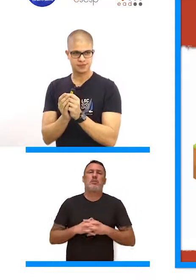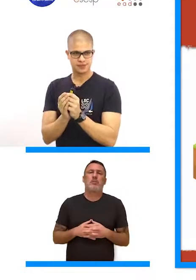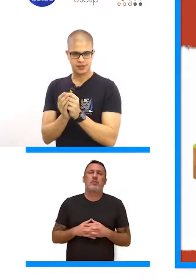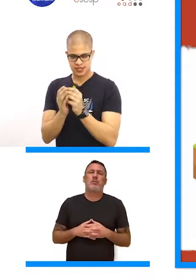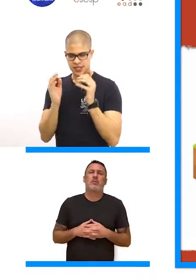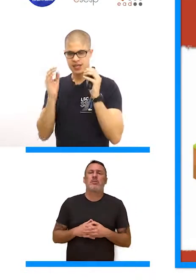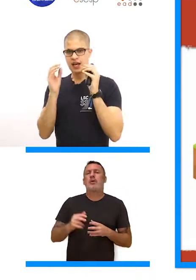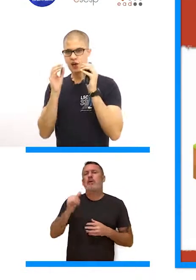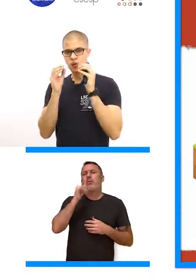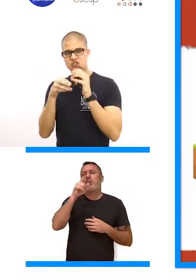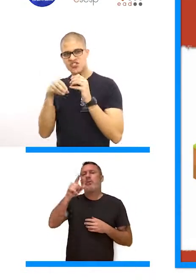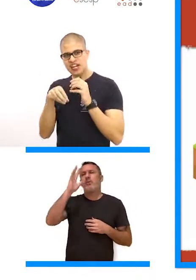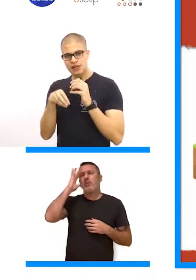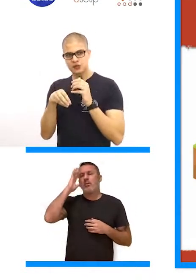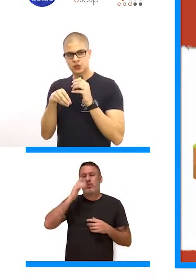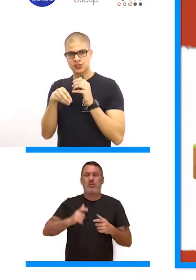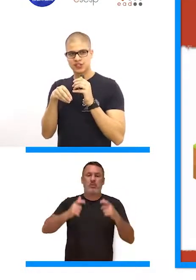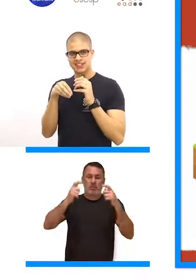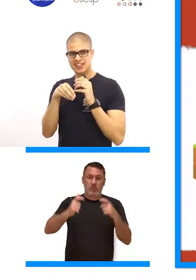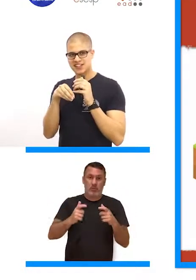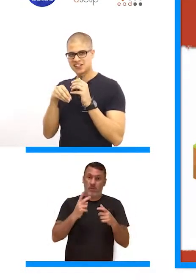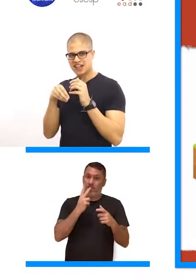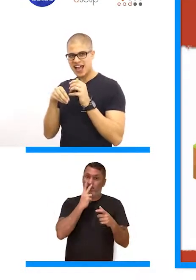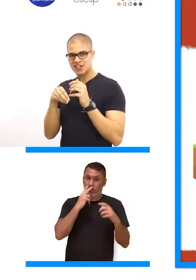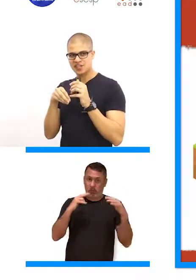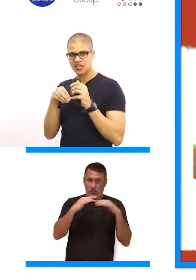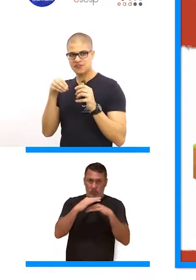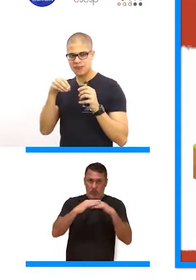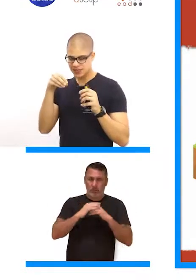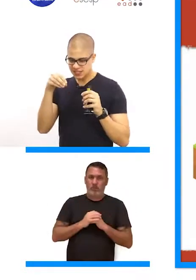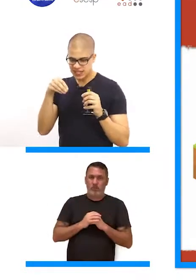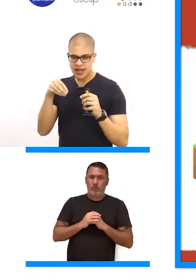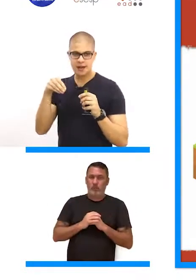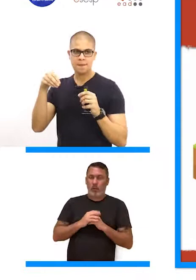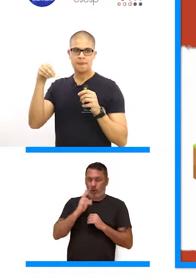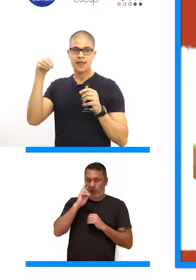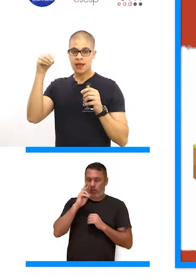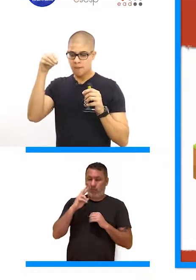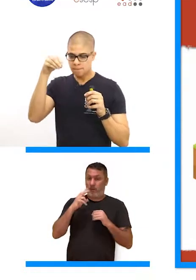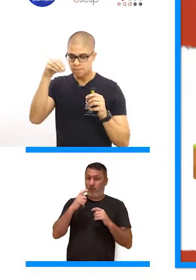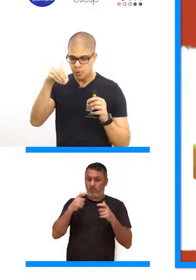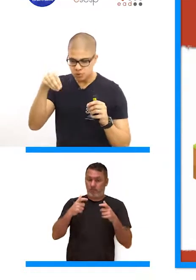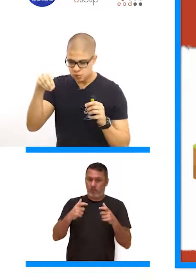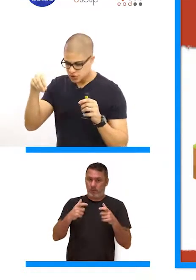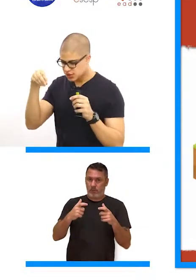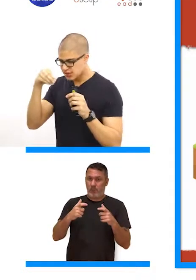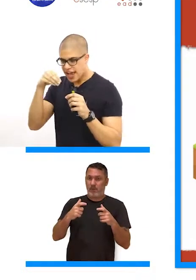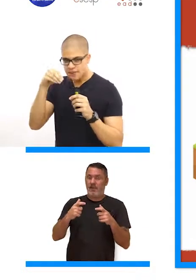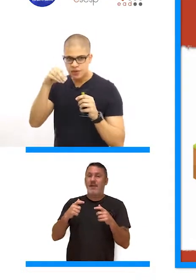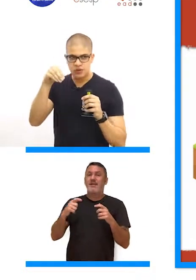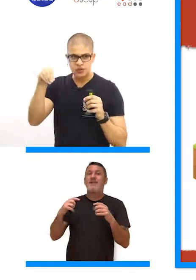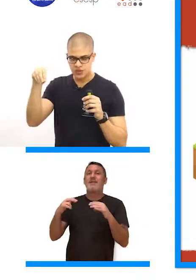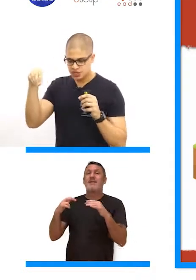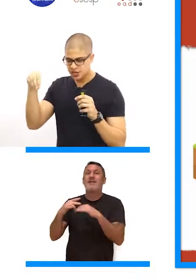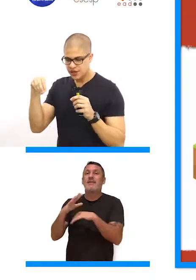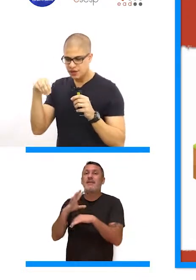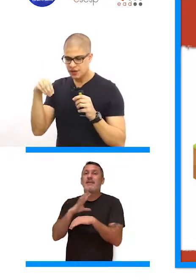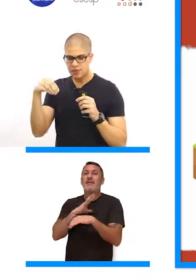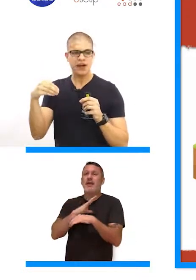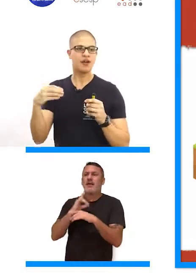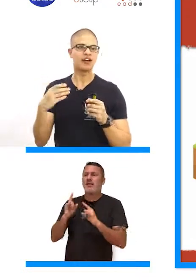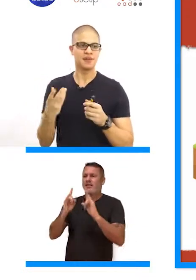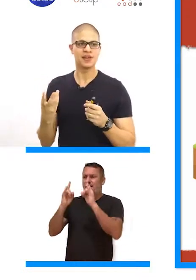Vitória. O centro da cidade ele vai apresentar pontos térmicos